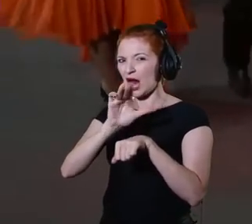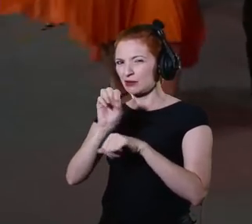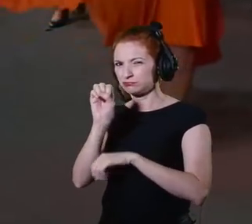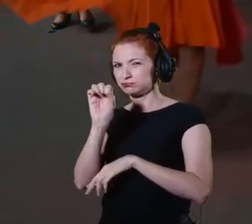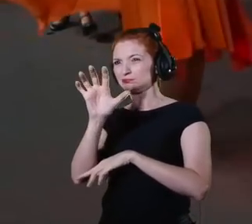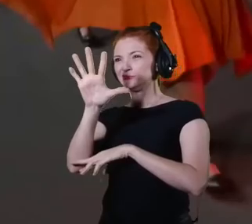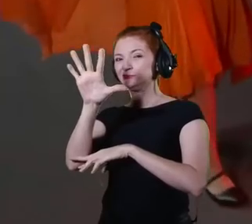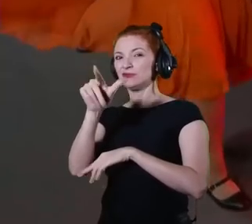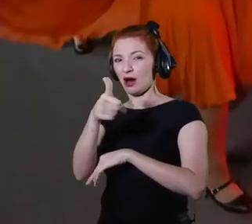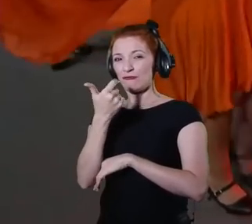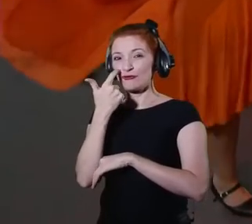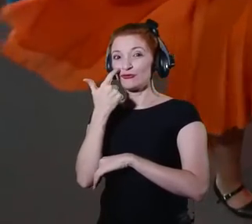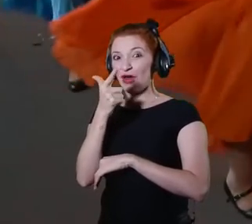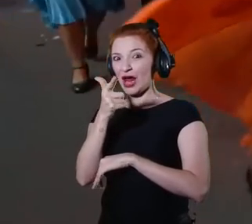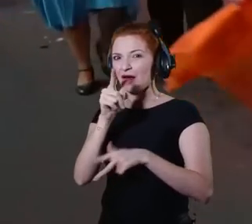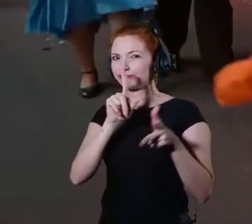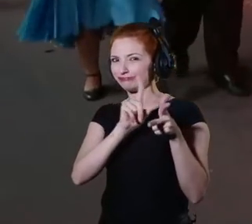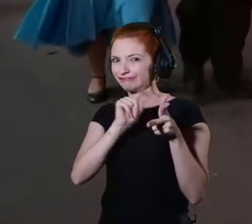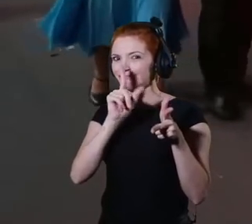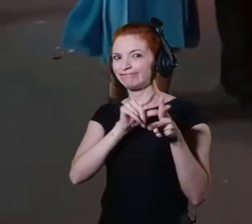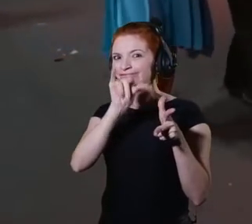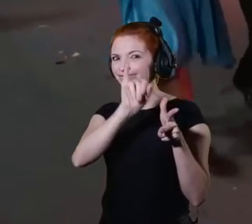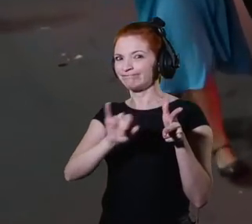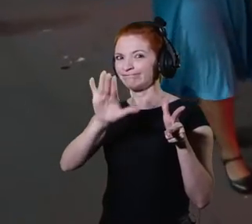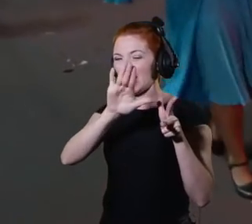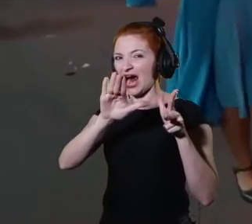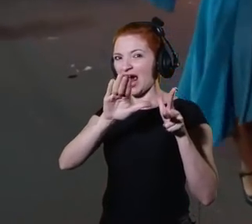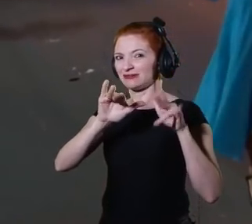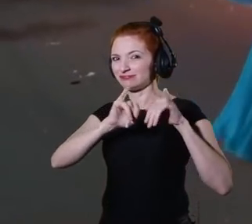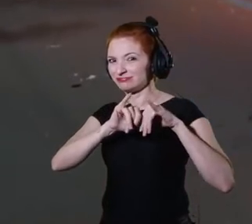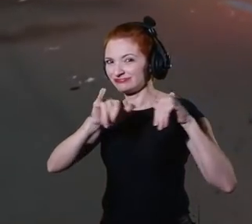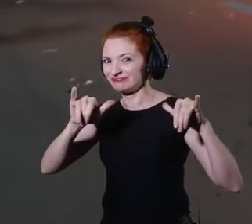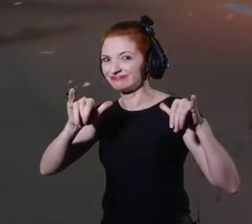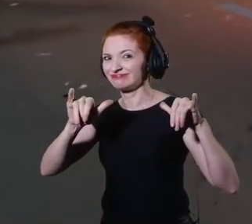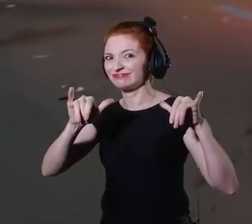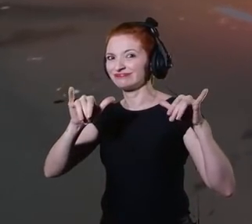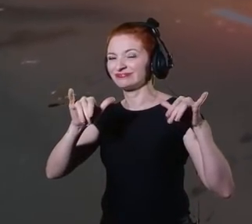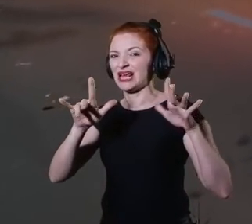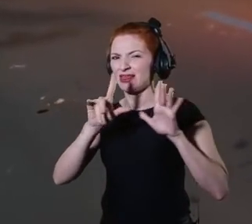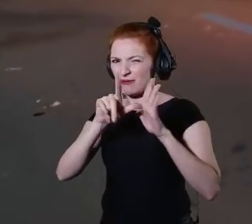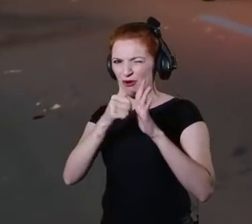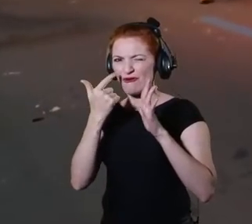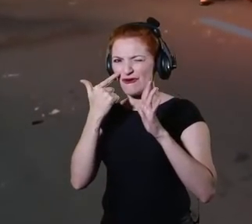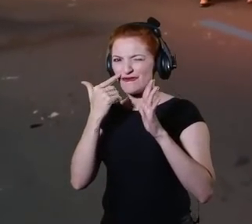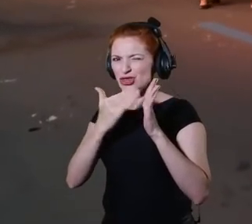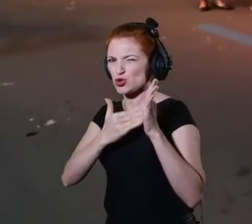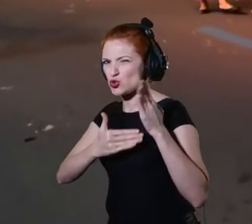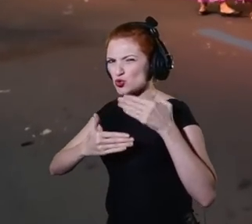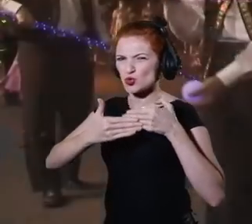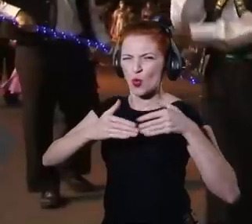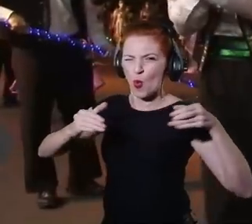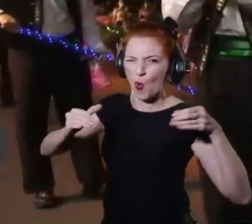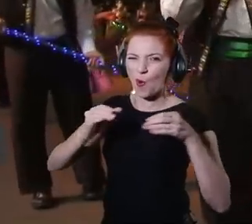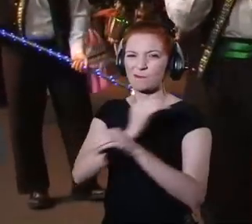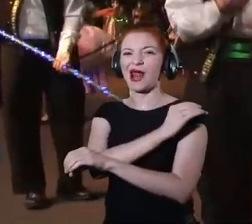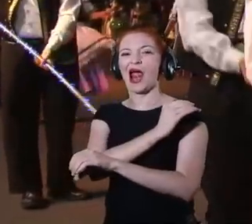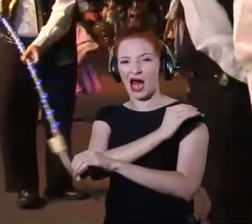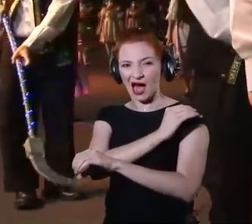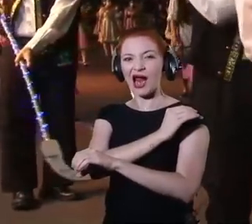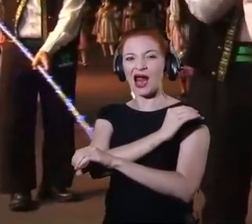fica ligado nas imagens da X-Play TV, que você tem tudo, tudo, tudo em cima do lance. Os